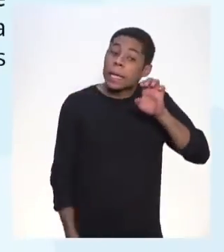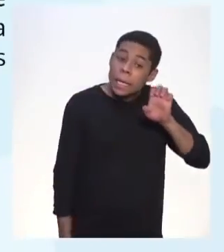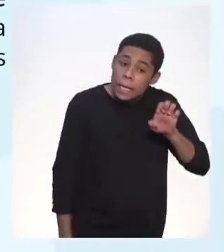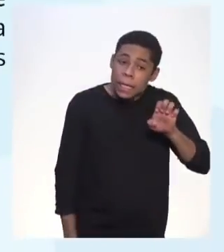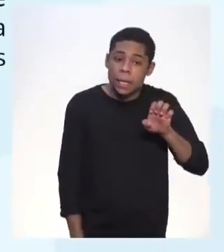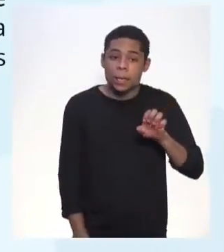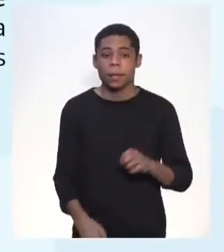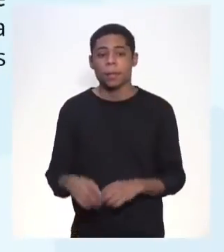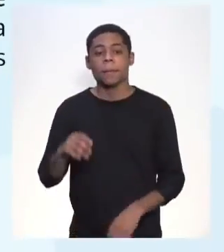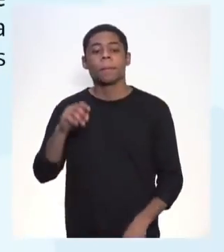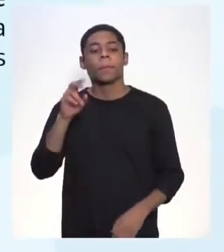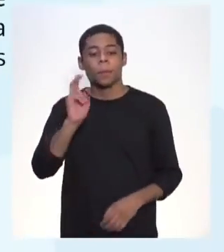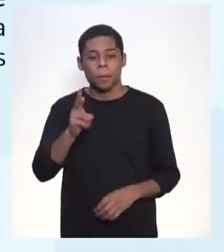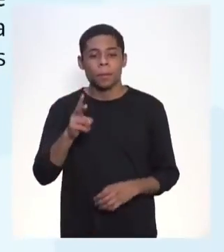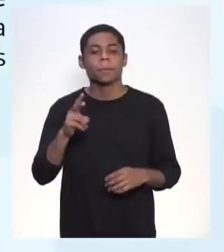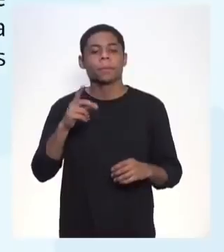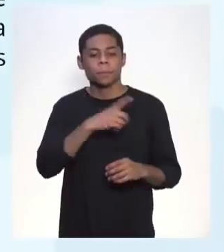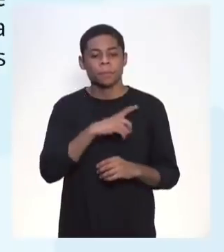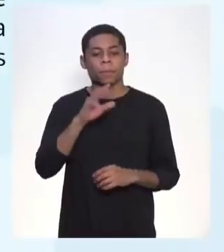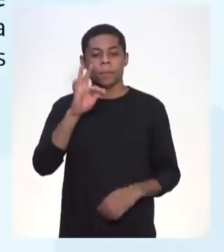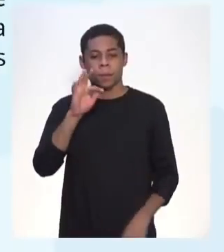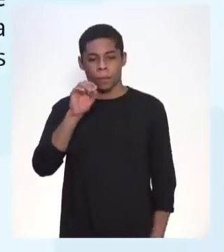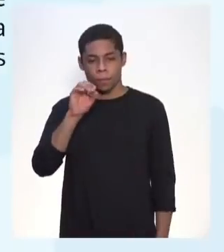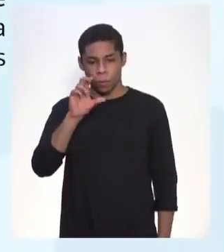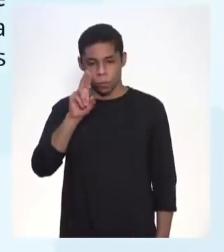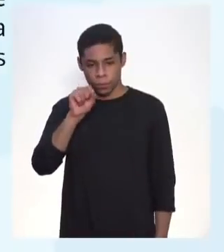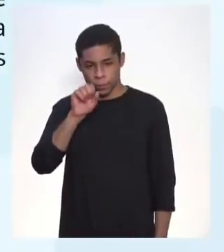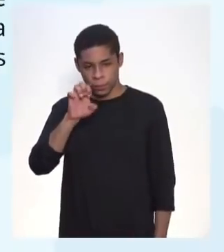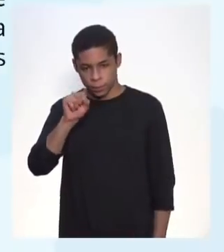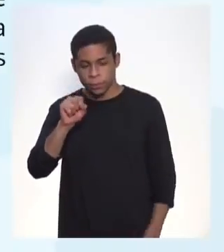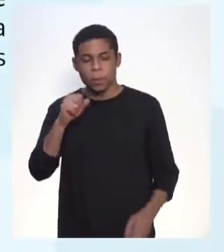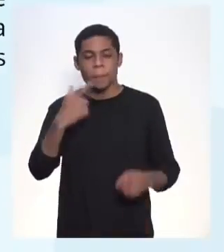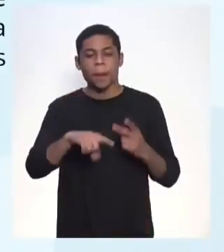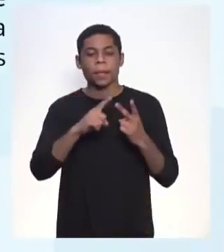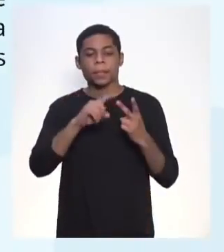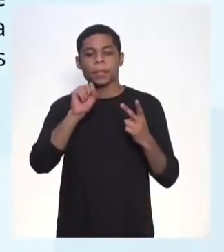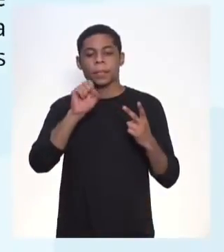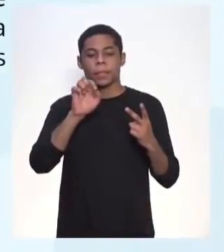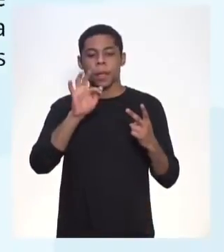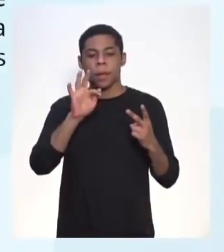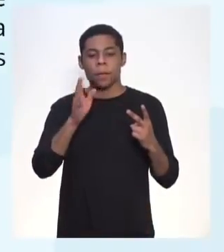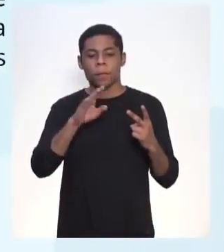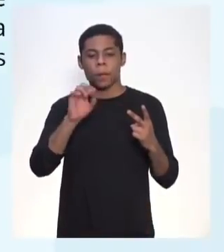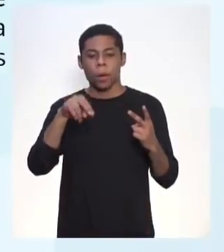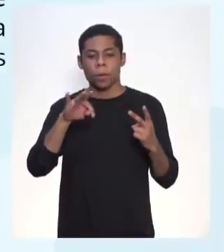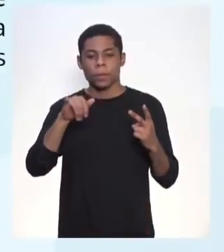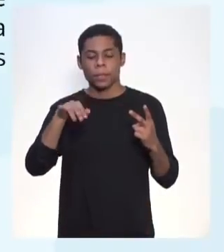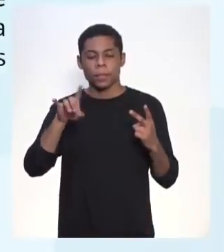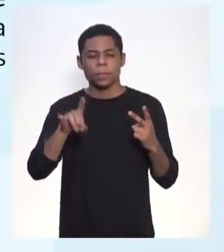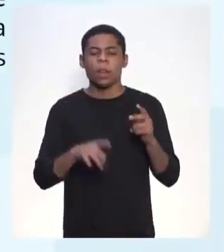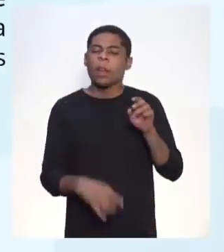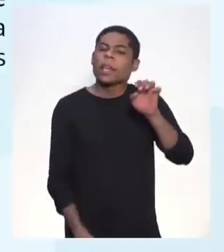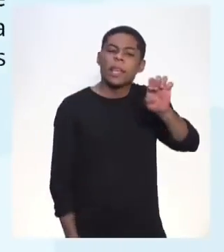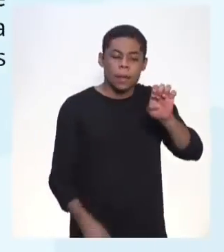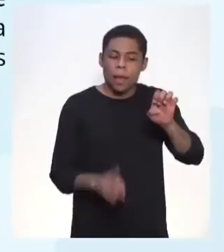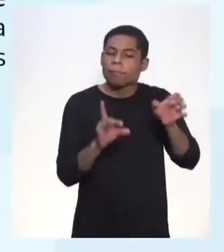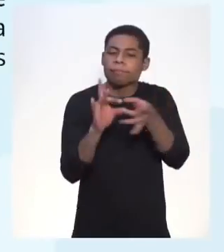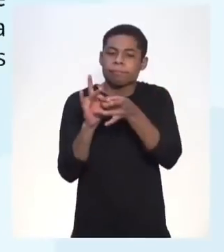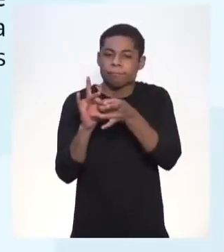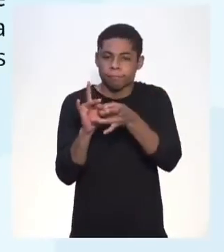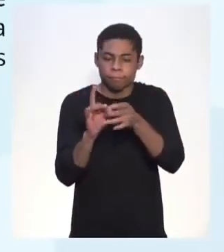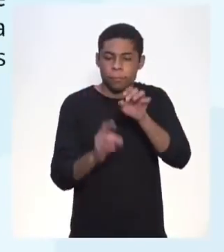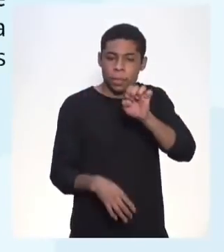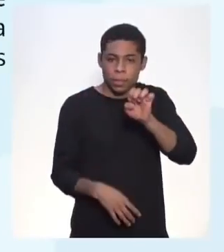And focuses on a self-contained incident. Esse and, ele indica uma ligação, certo? E todo